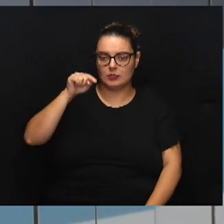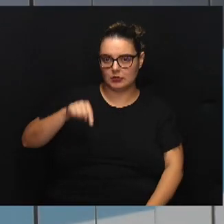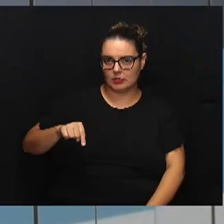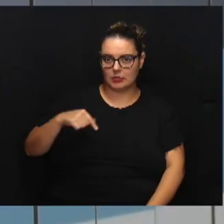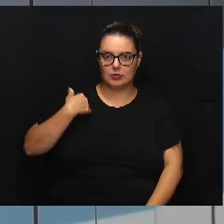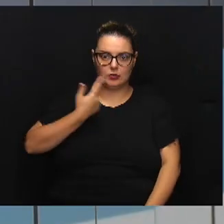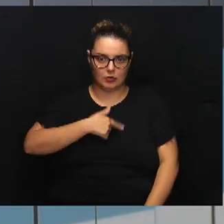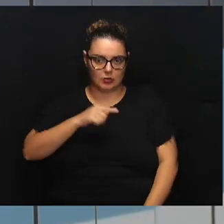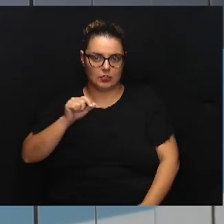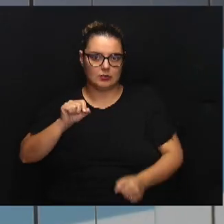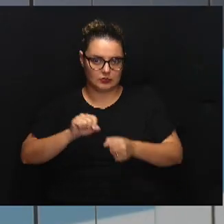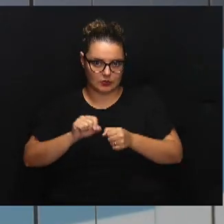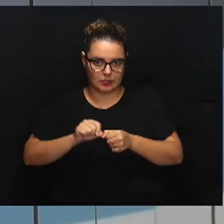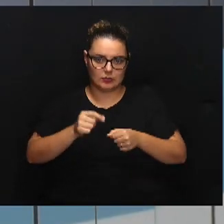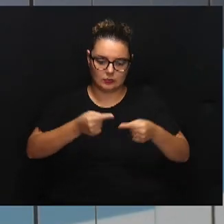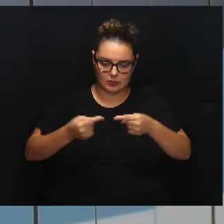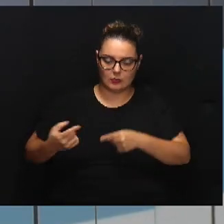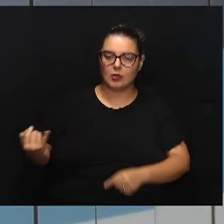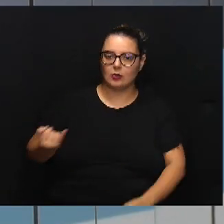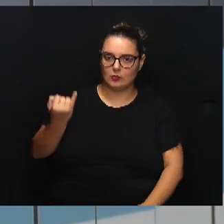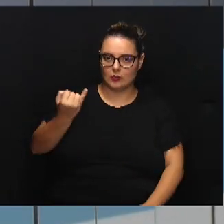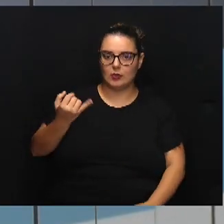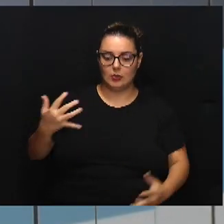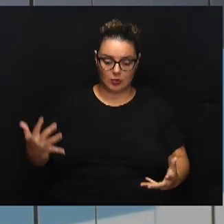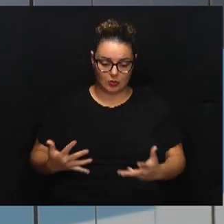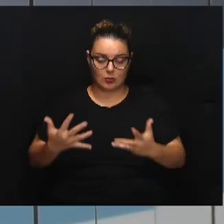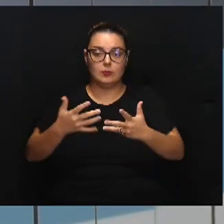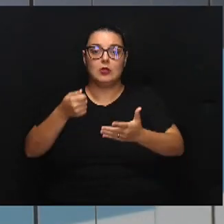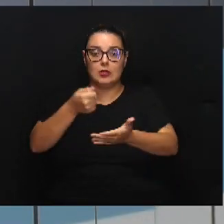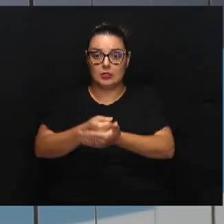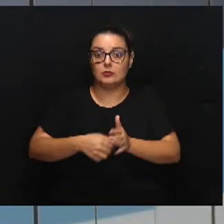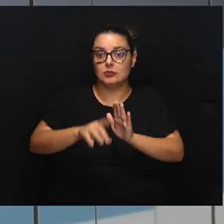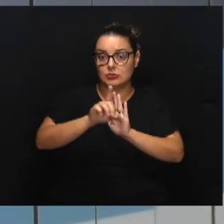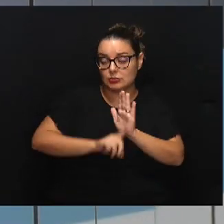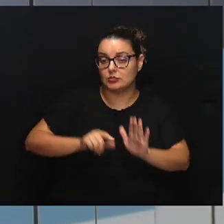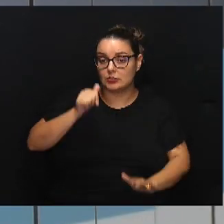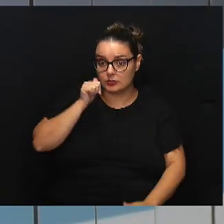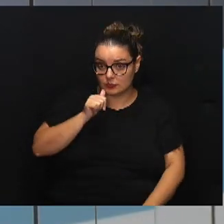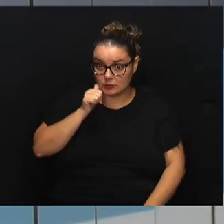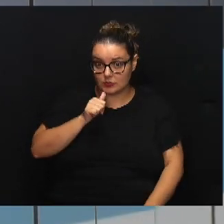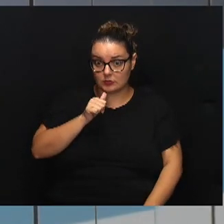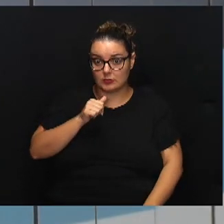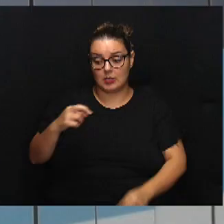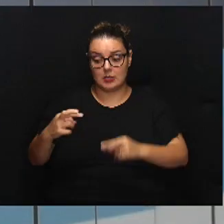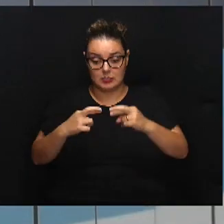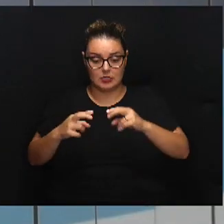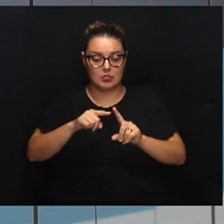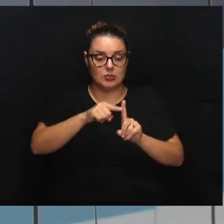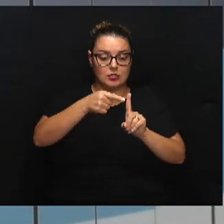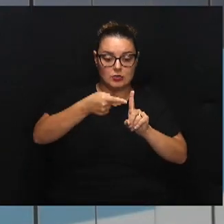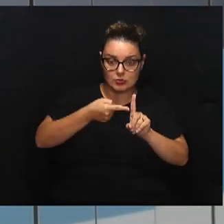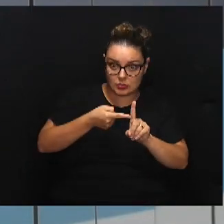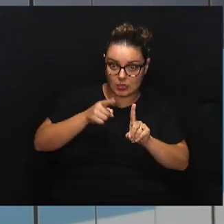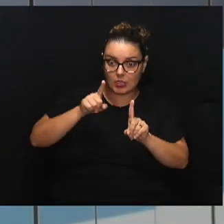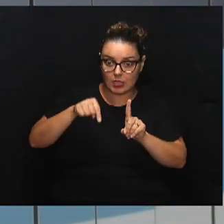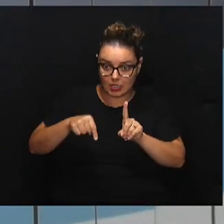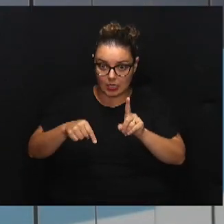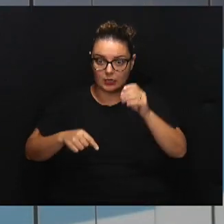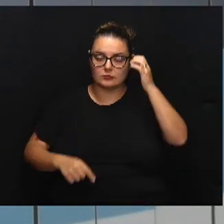temos feito um debate importante sobre a questão da promoção e garantia de direitos das mulheres, considerando que a gestação é uma